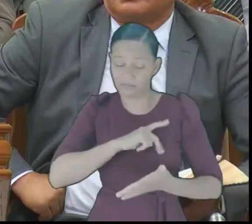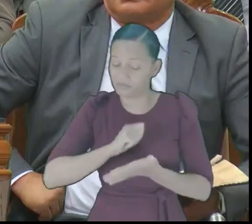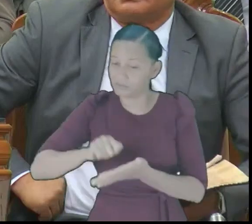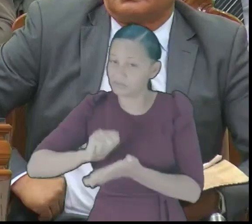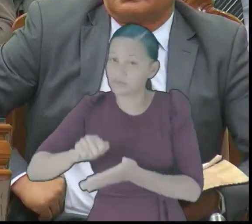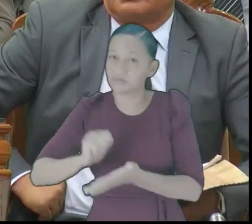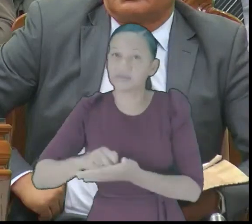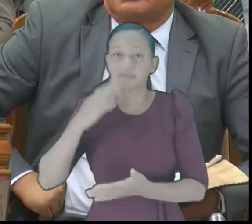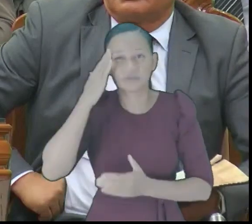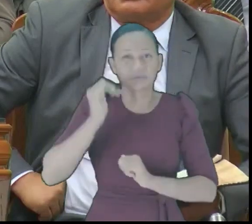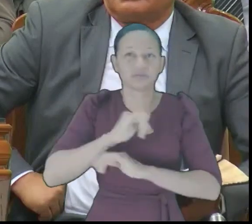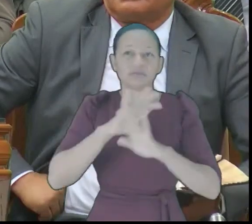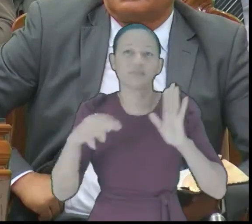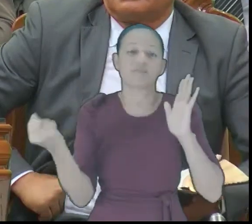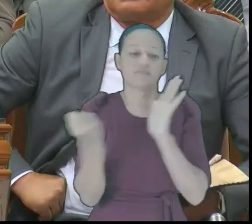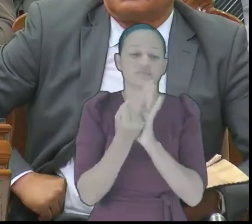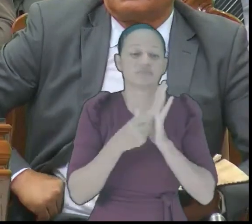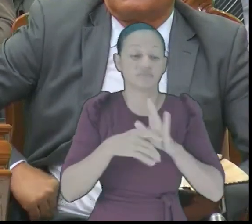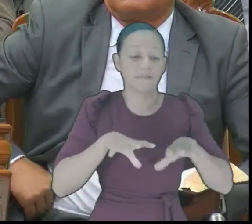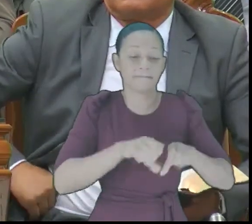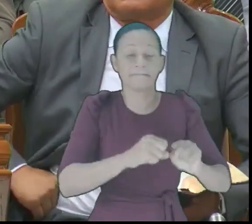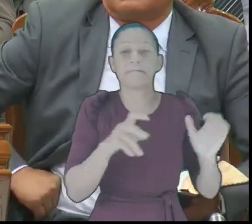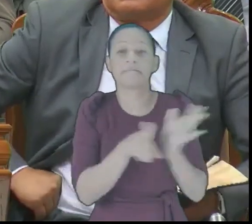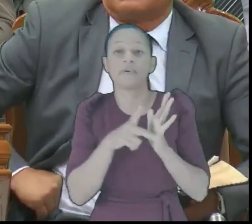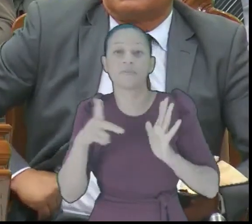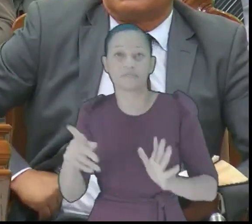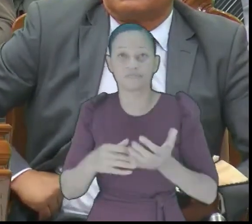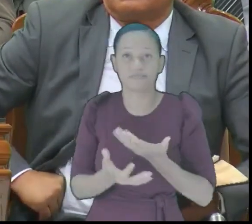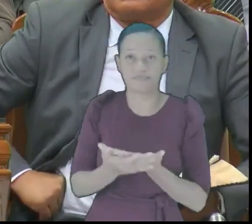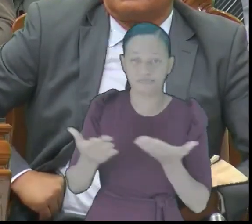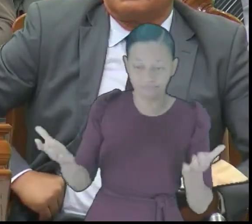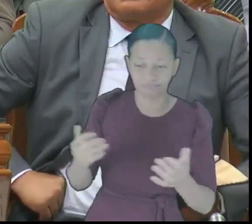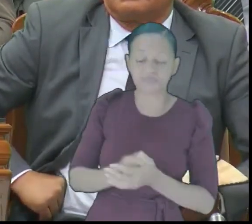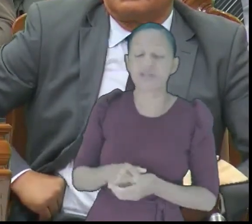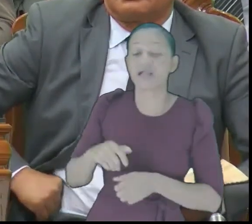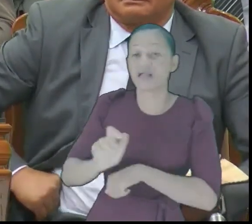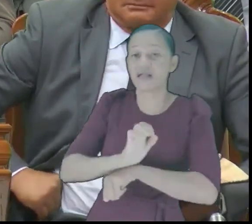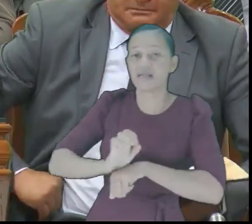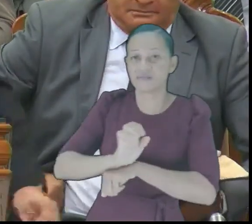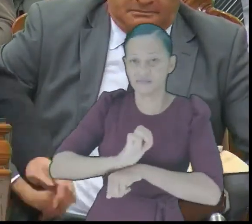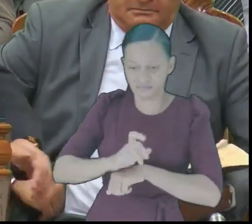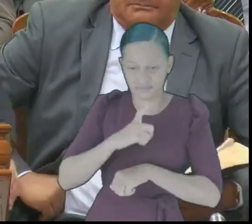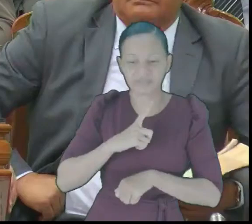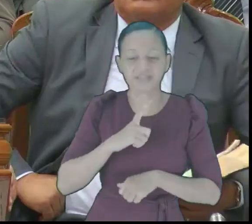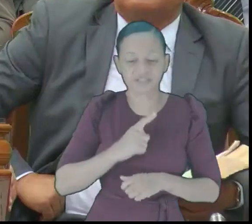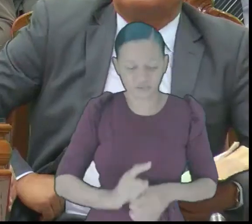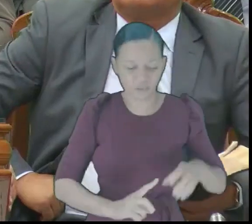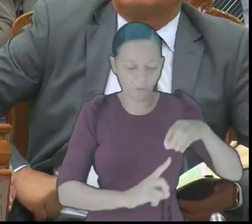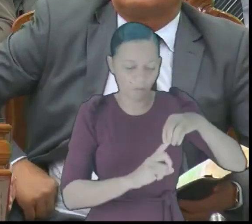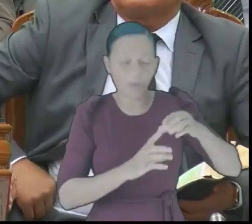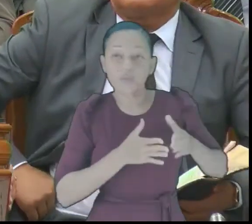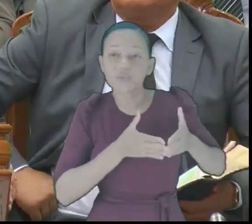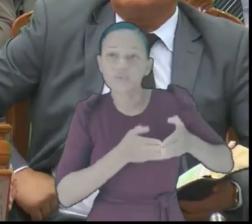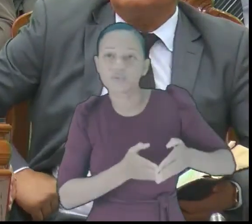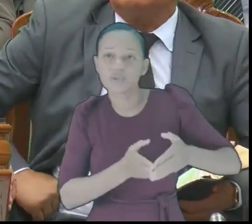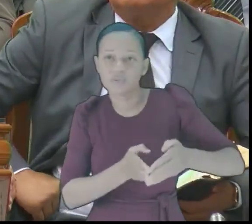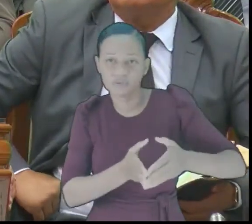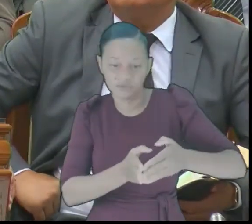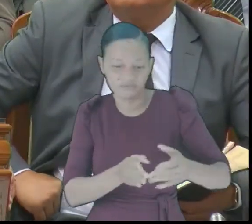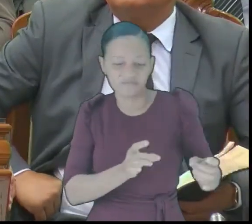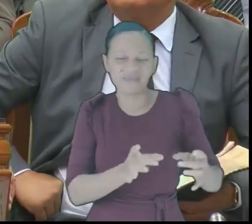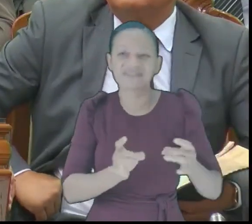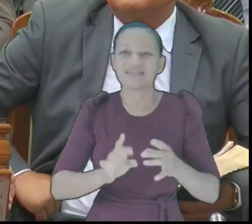selo era sinal de propriedade. Por exemplo, as pessoas, o Éfeso tinha um porto madeireiro. Tinha um porto madeireiro em